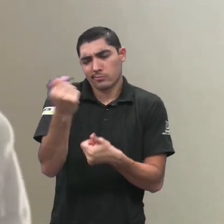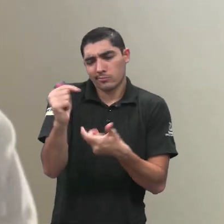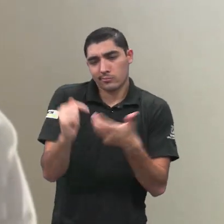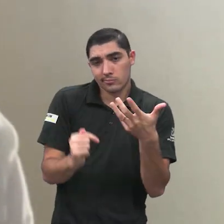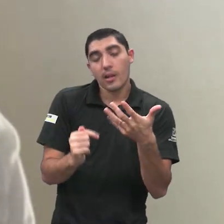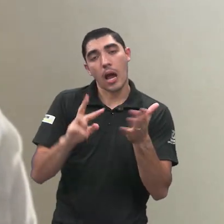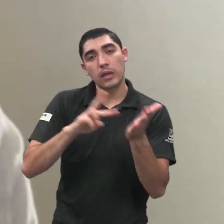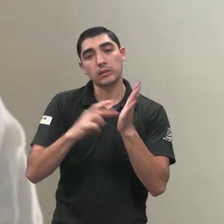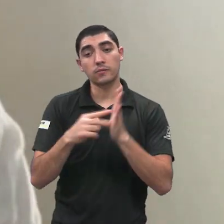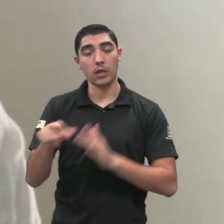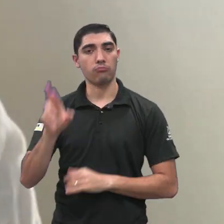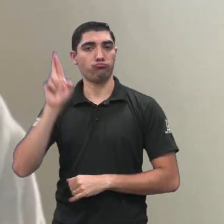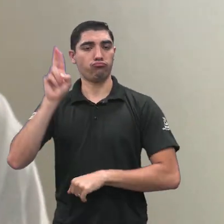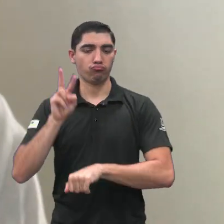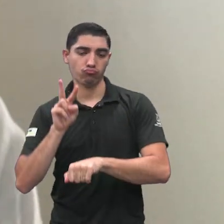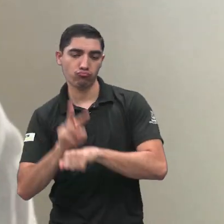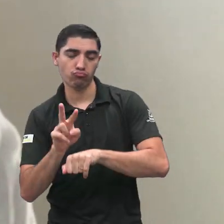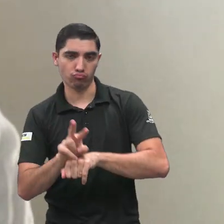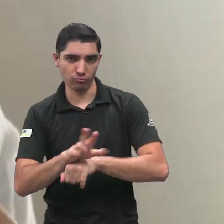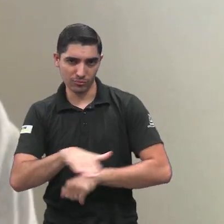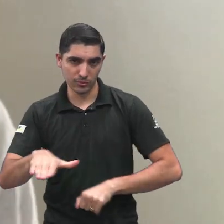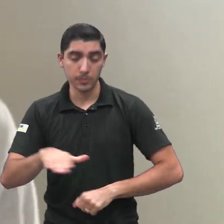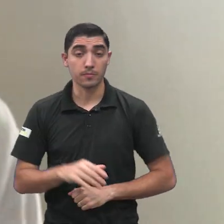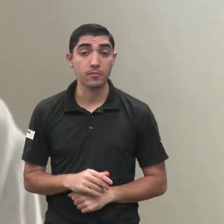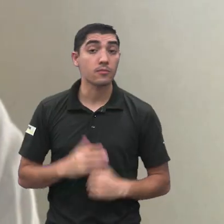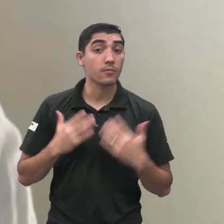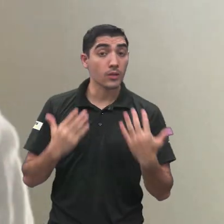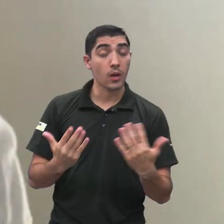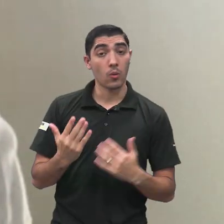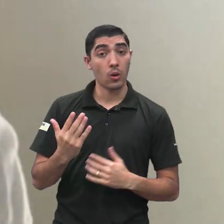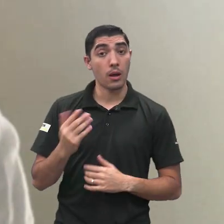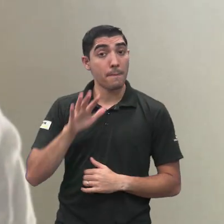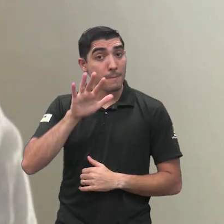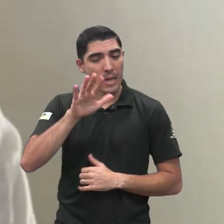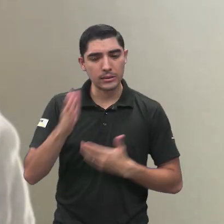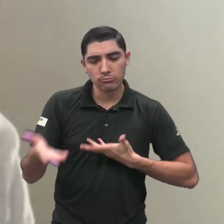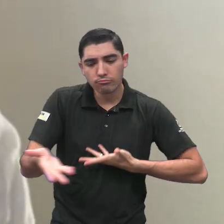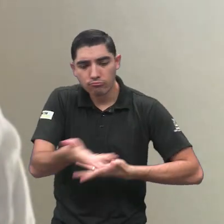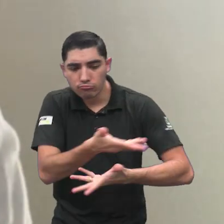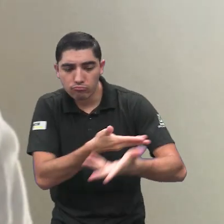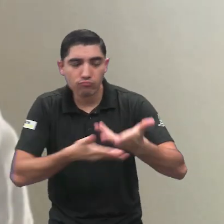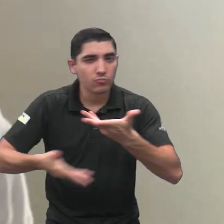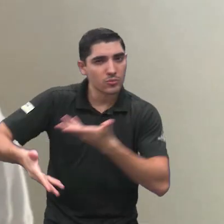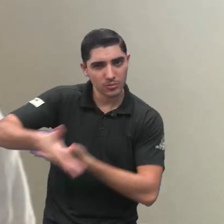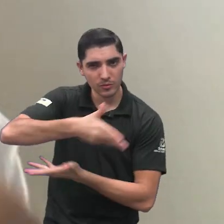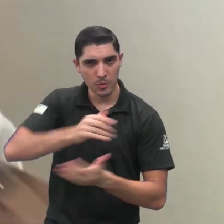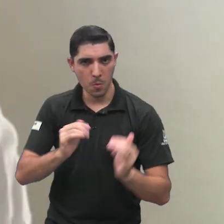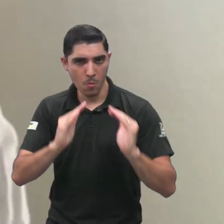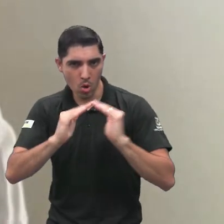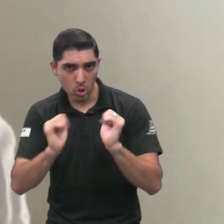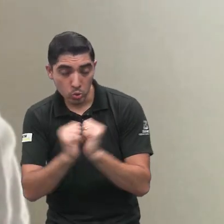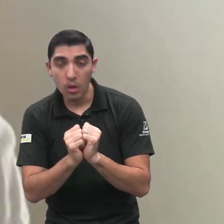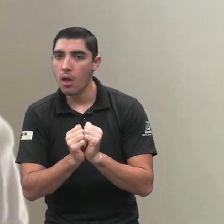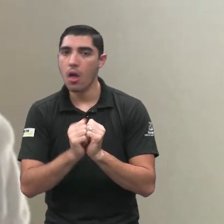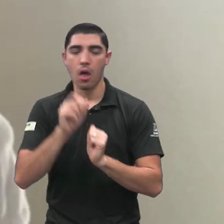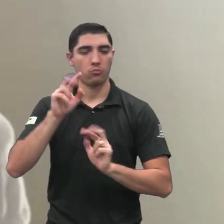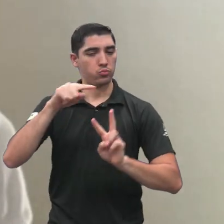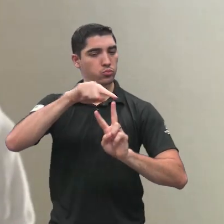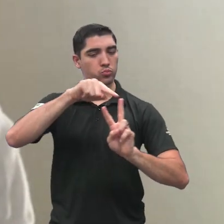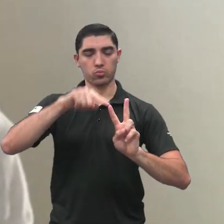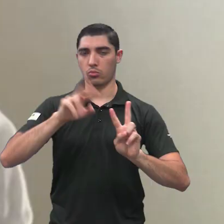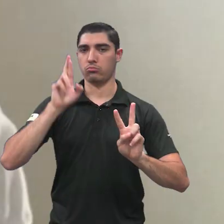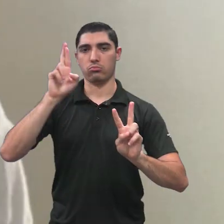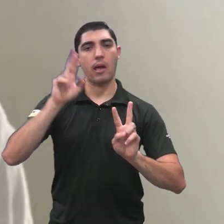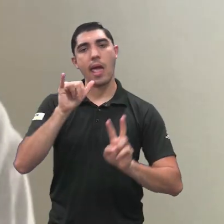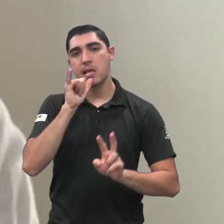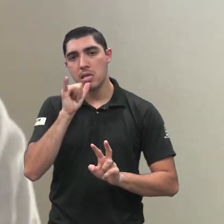isso que define a guarda. E aí, o que acontece? O convívio, ele é proporcionado para ambos os genitores. Não interessa